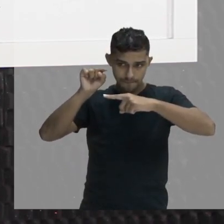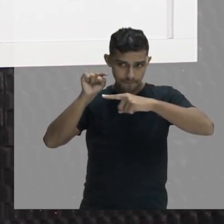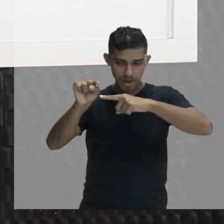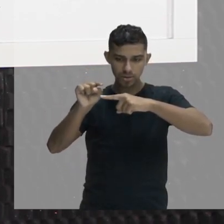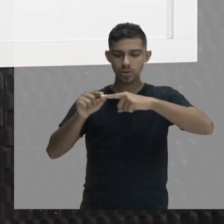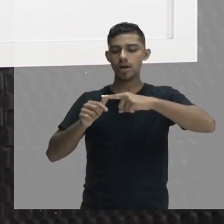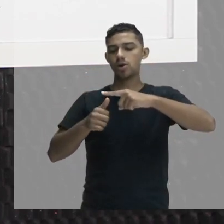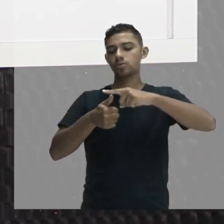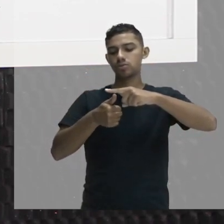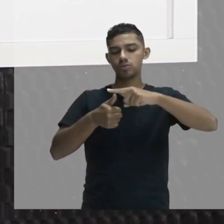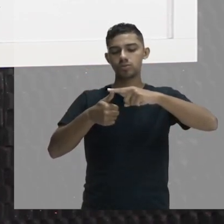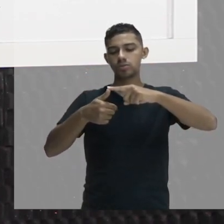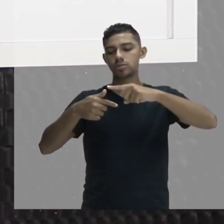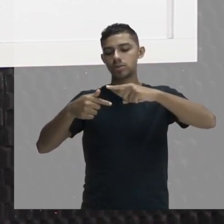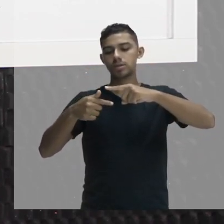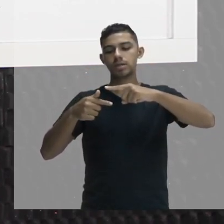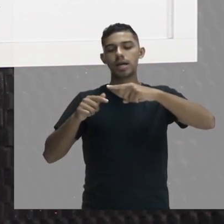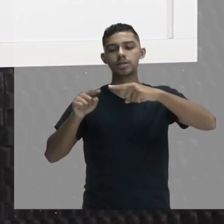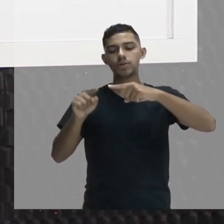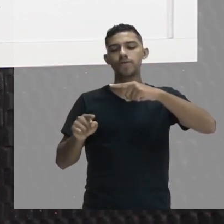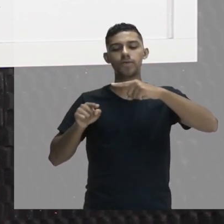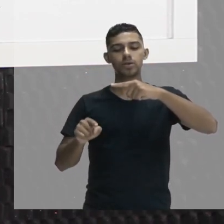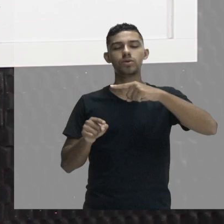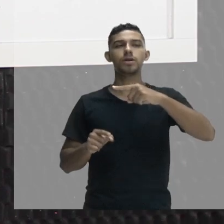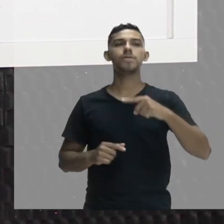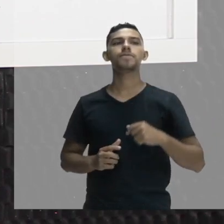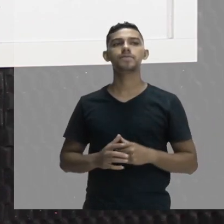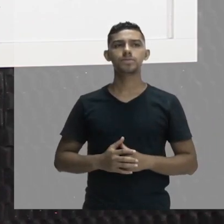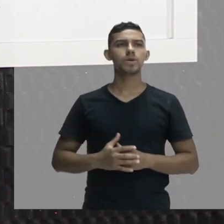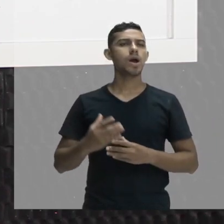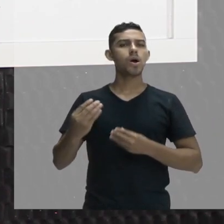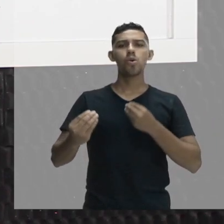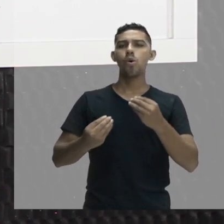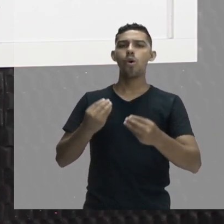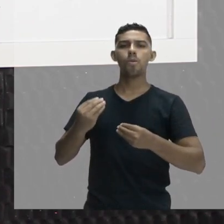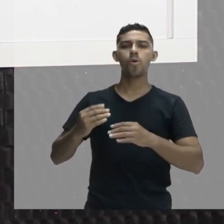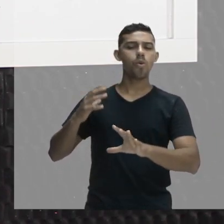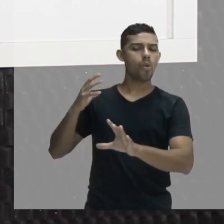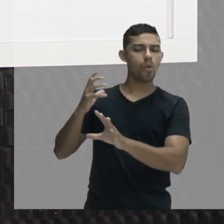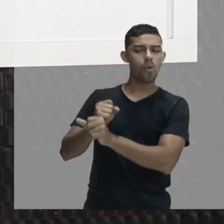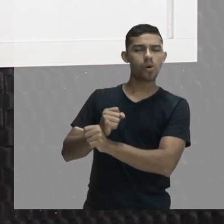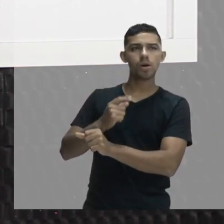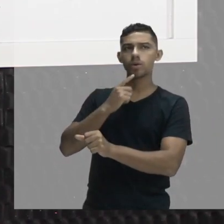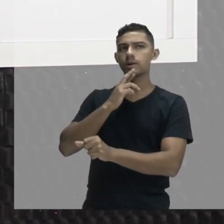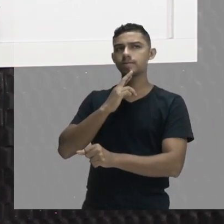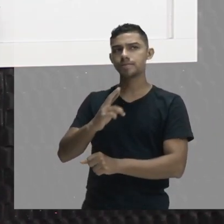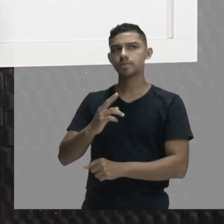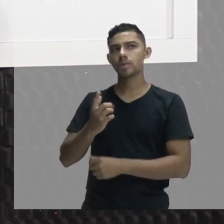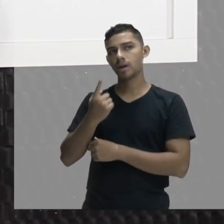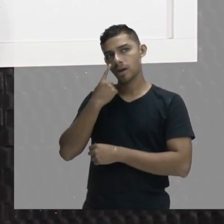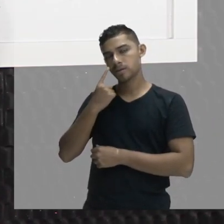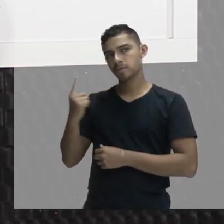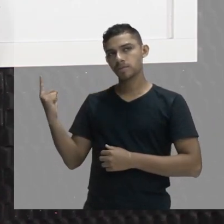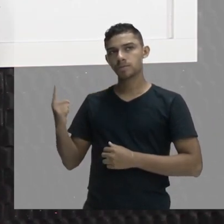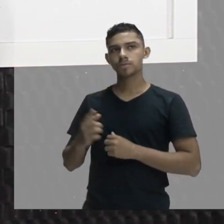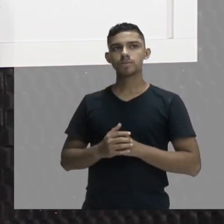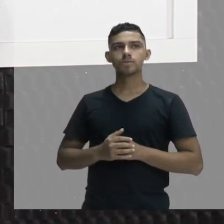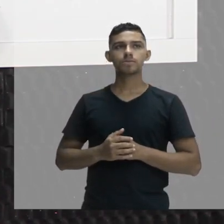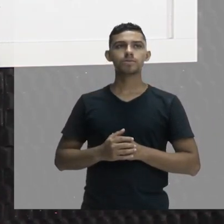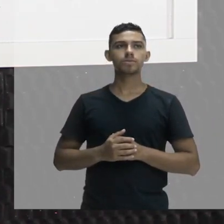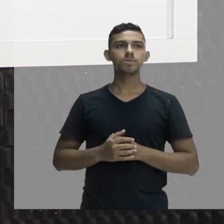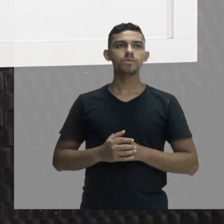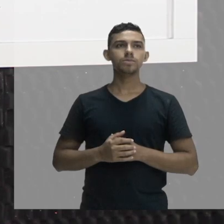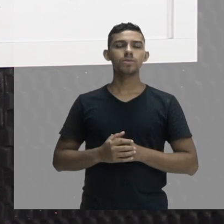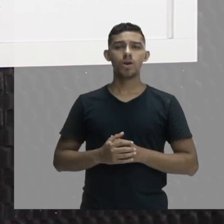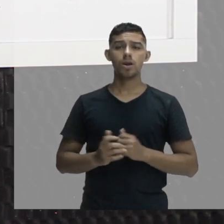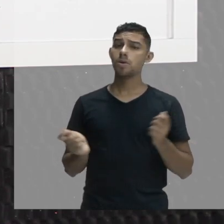Então como é que eu posso fazer essa conta aqui? Tá? Então você vai chegar o seguinte,